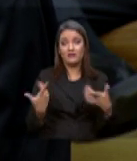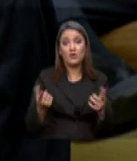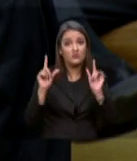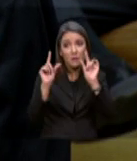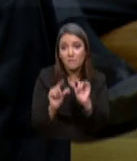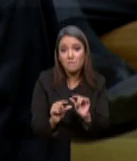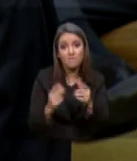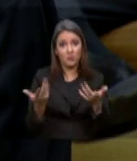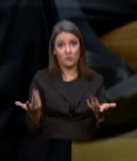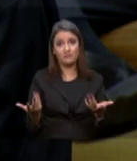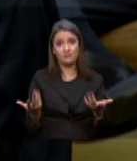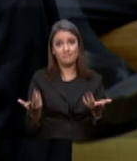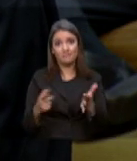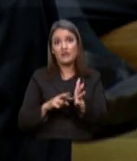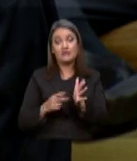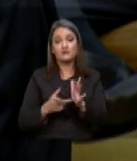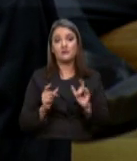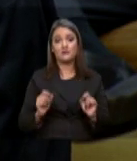R$ 253 milhões, ou seja,